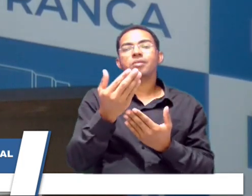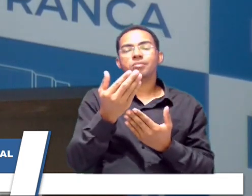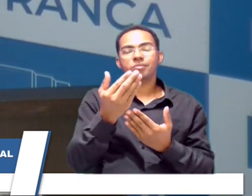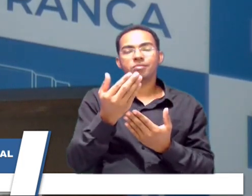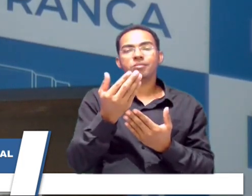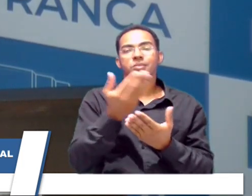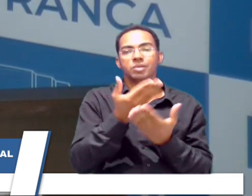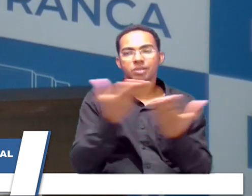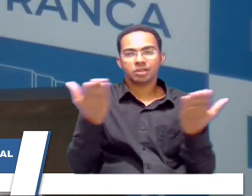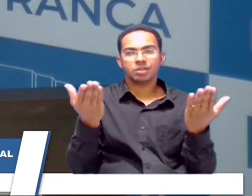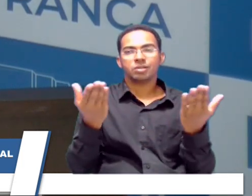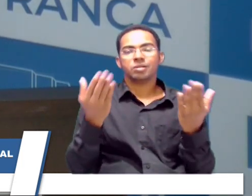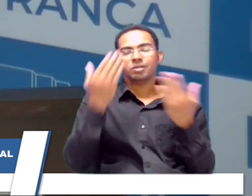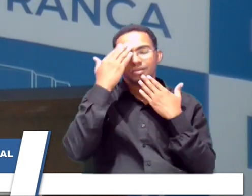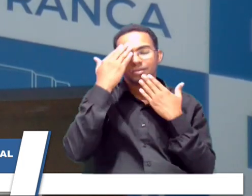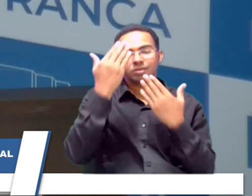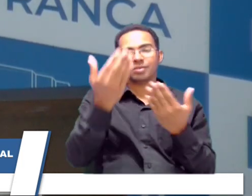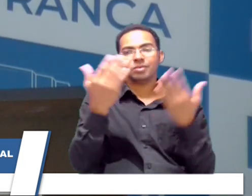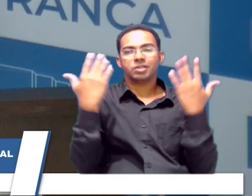Muito obrigada.